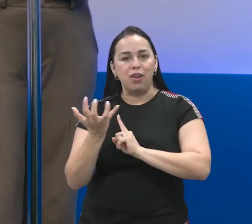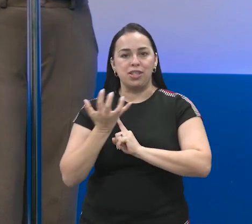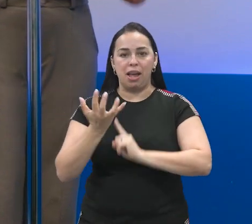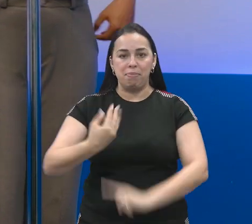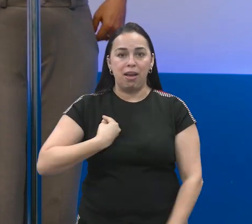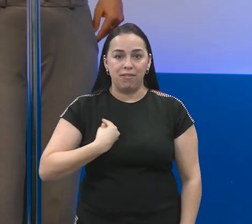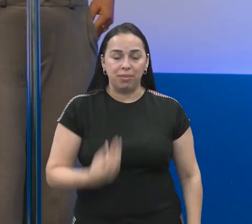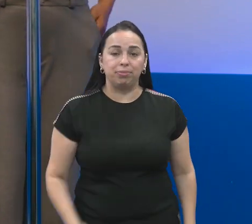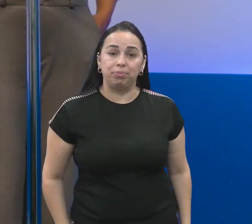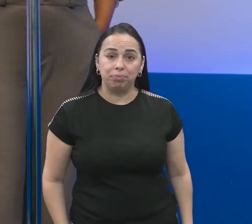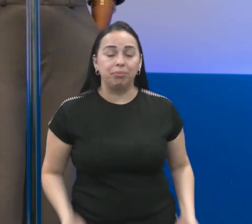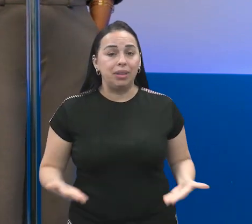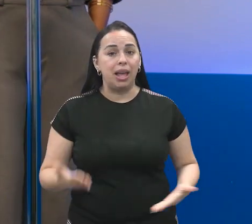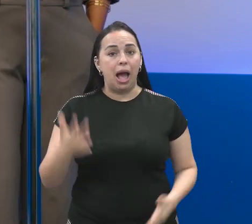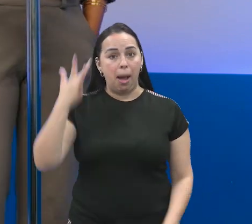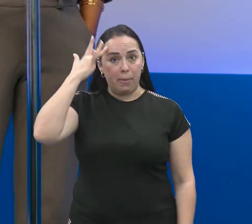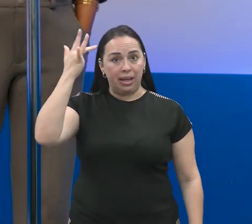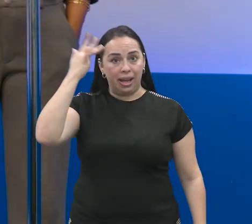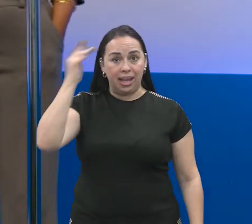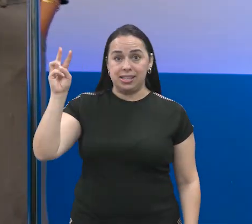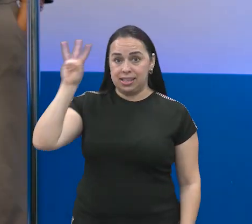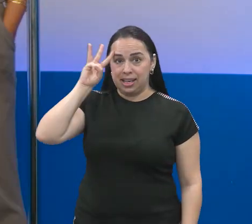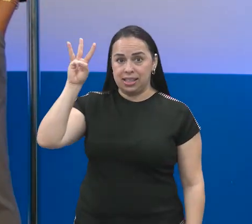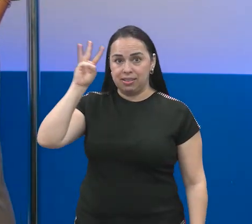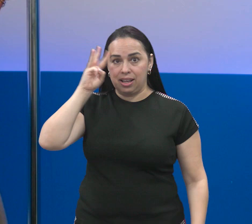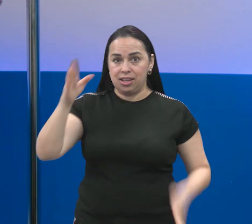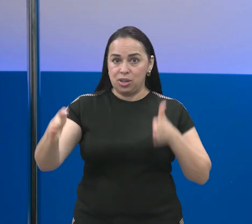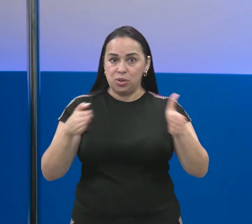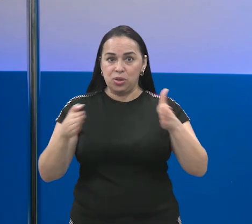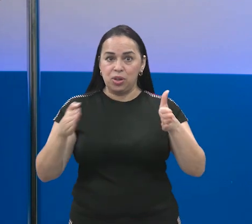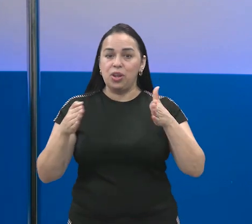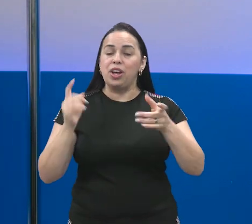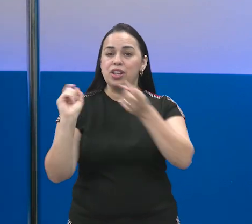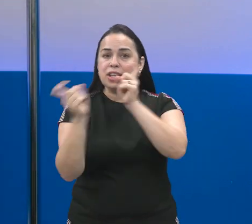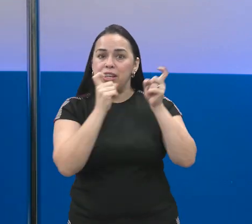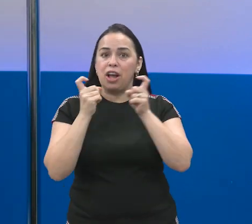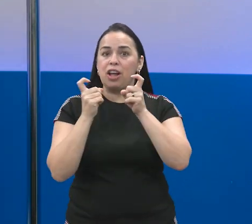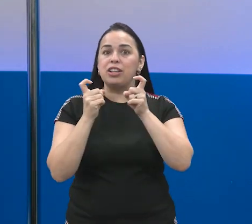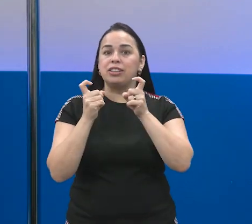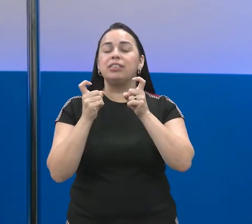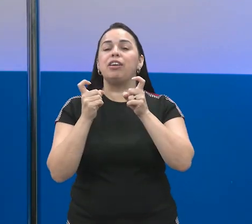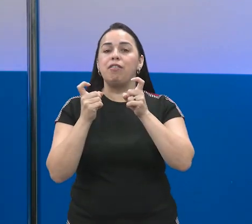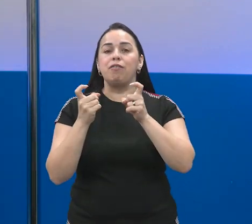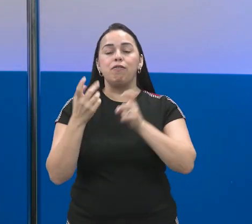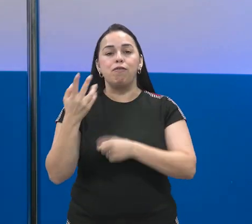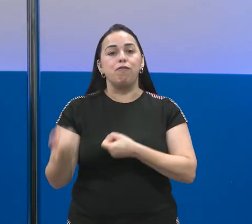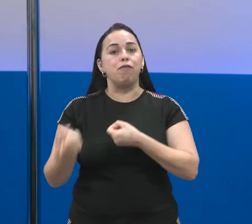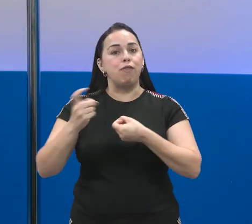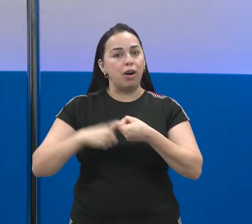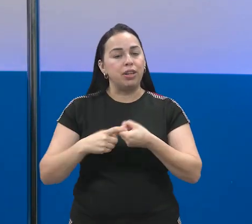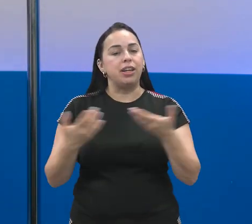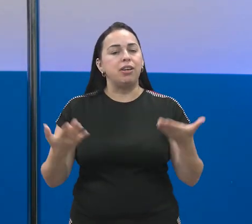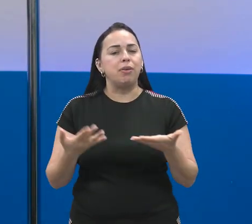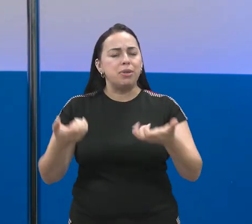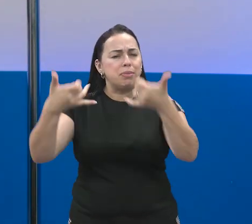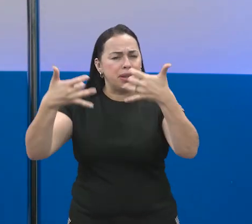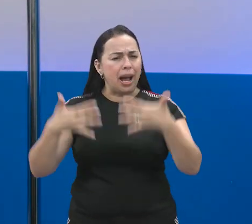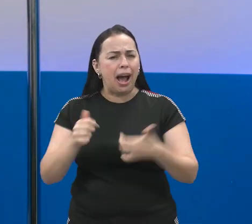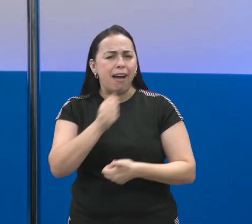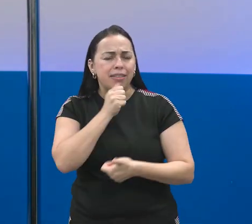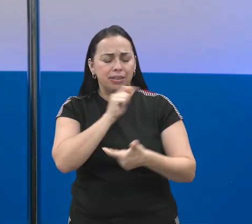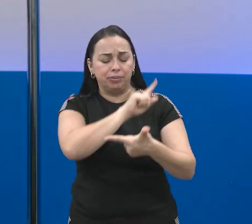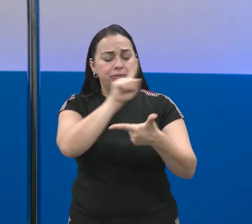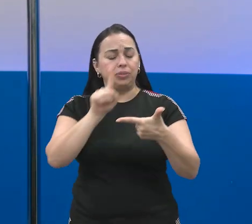o nosso dia a dia. E amanhã, terça-feira, as sessões aqui na Câmara vão ser retomadas. Ainda hoje vamos falar sobre